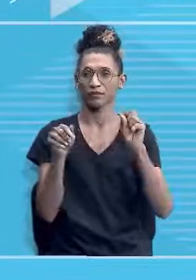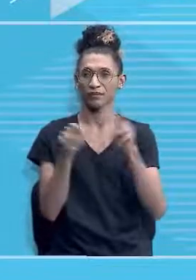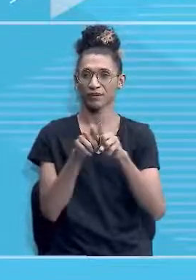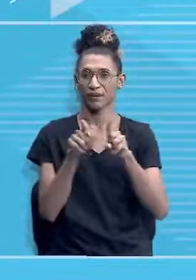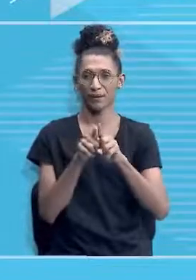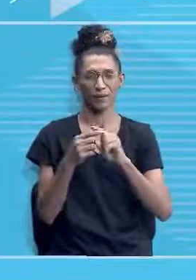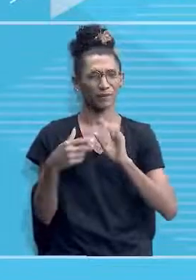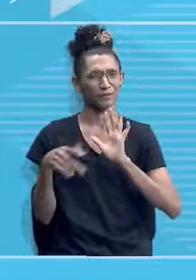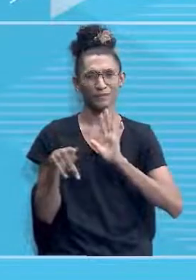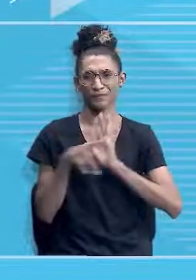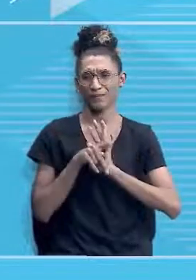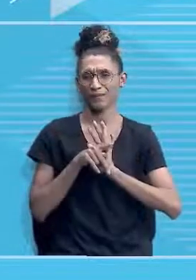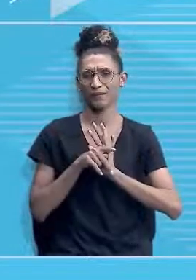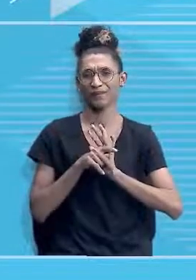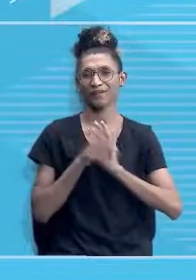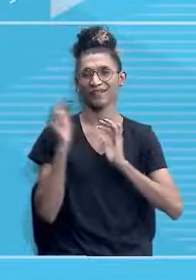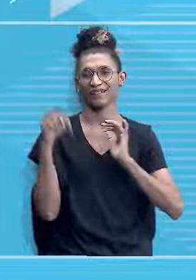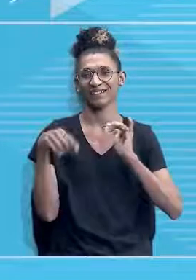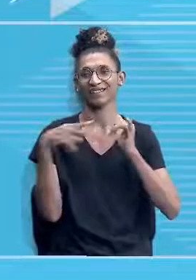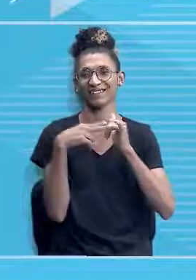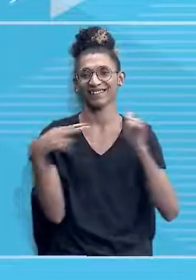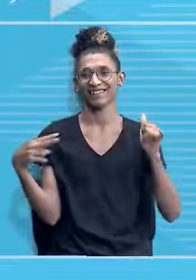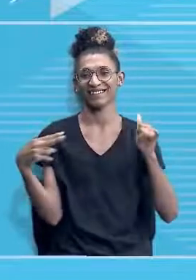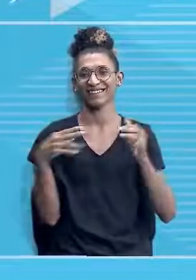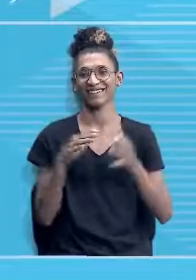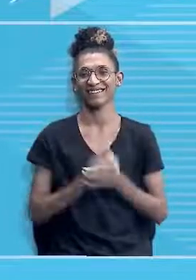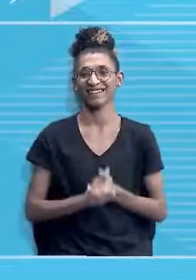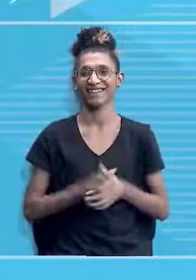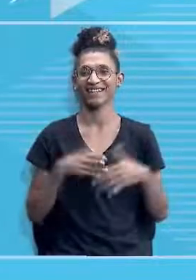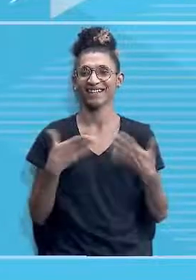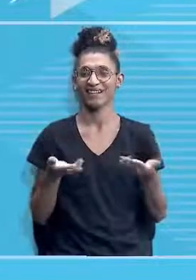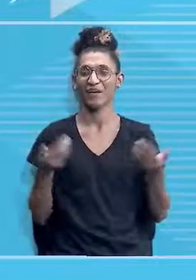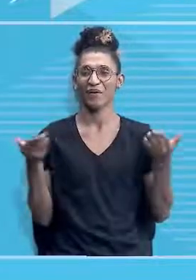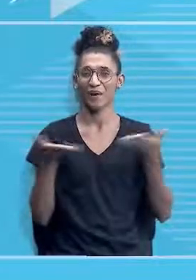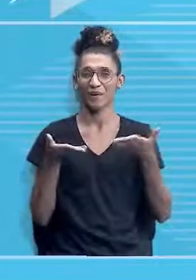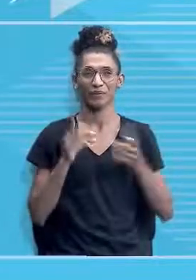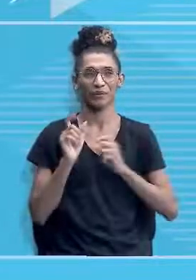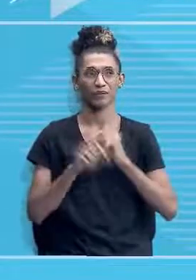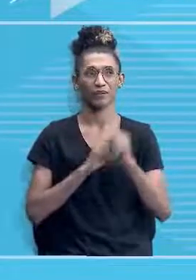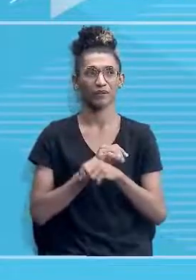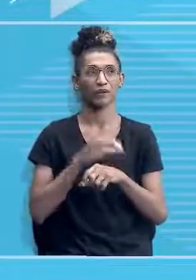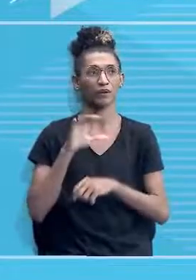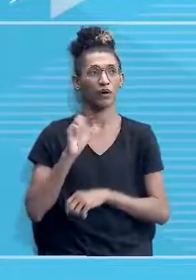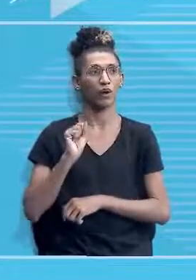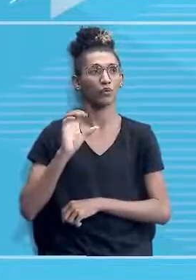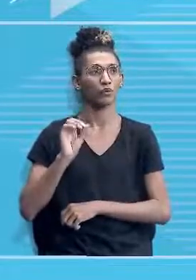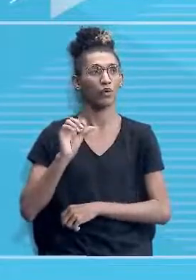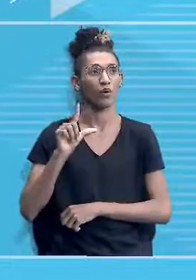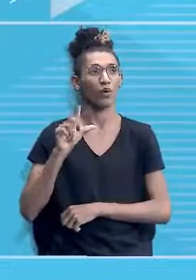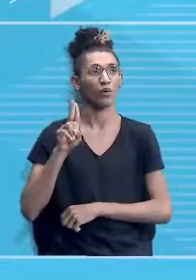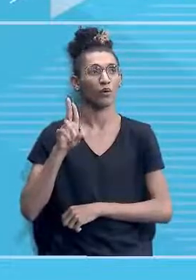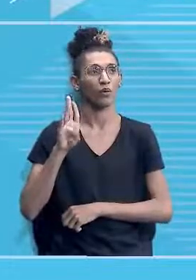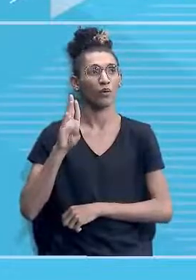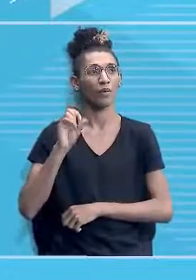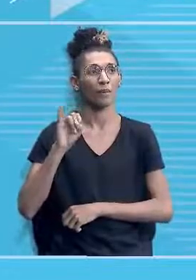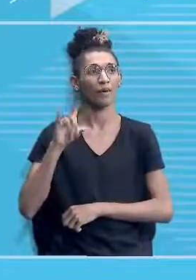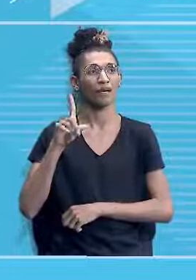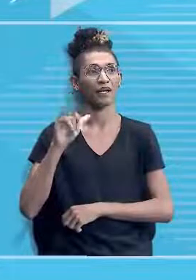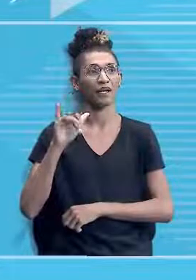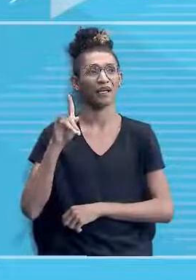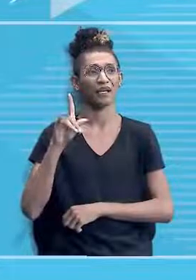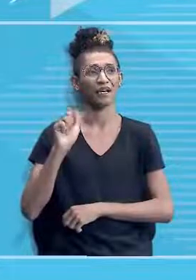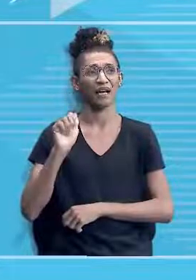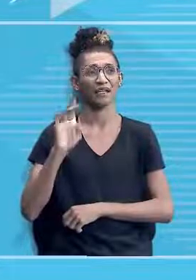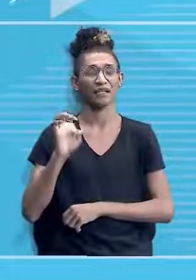exclusiva Exclusive cima do canal educação agora vai ser a solubilidade em Água solo